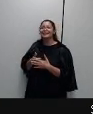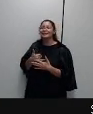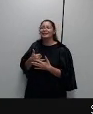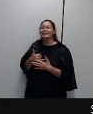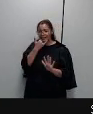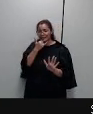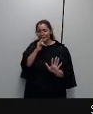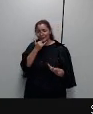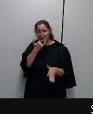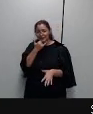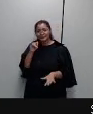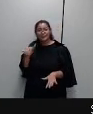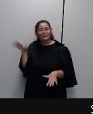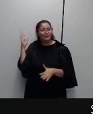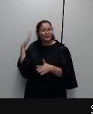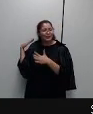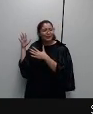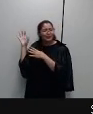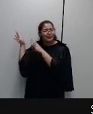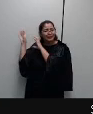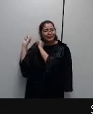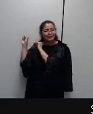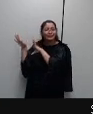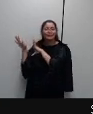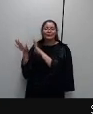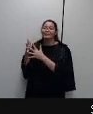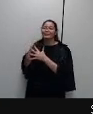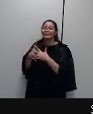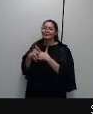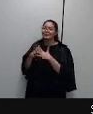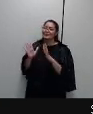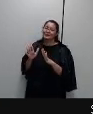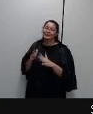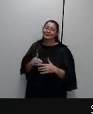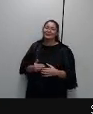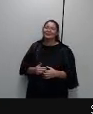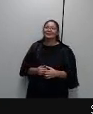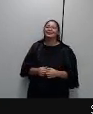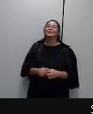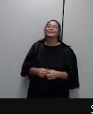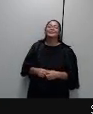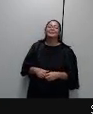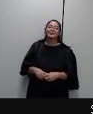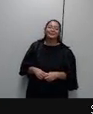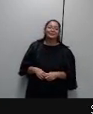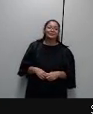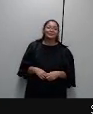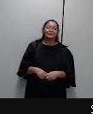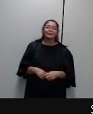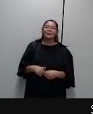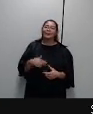já receba nossas ou da área da vida são paralelo viu